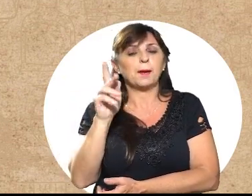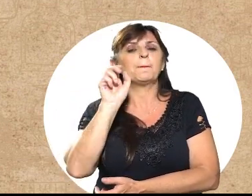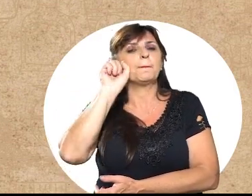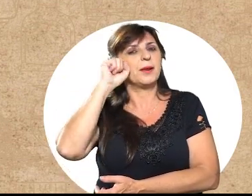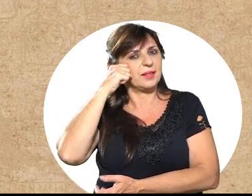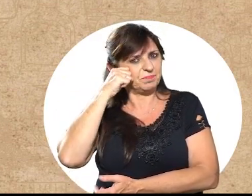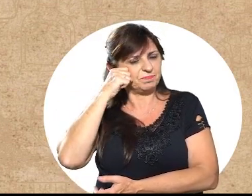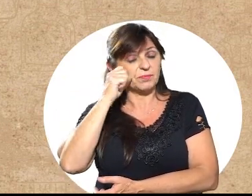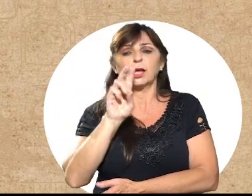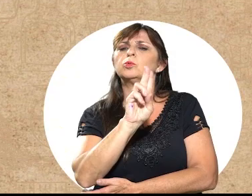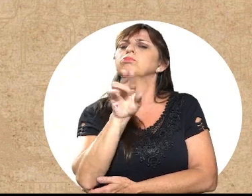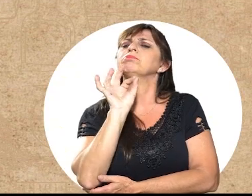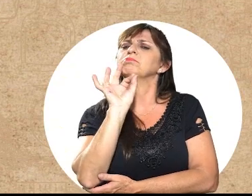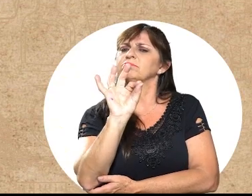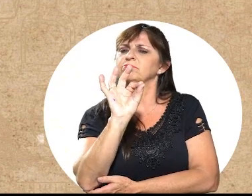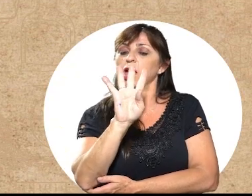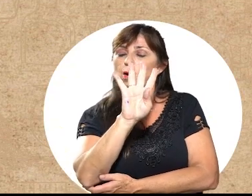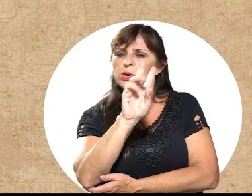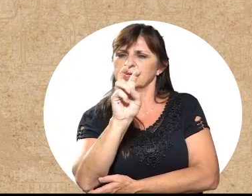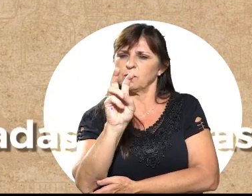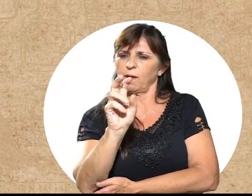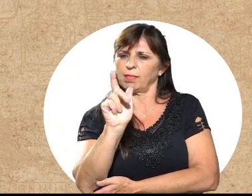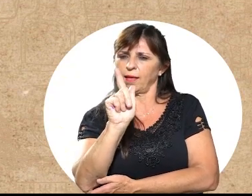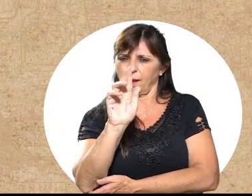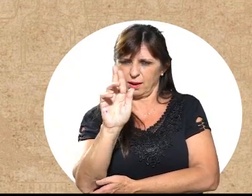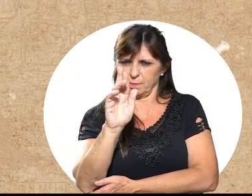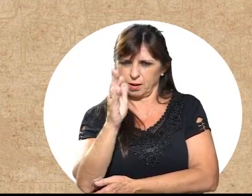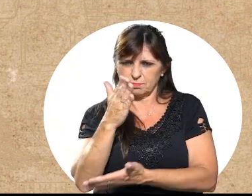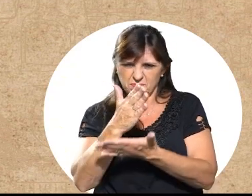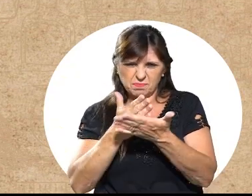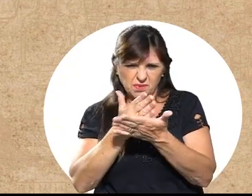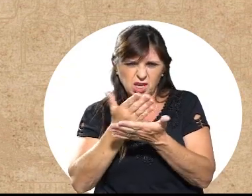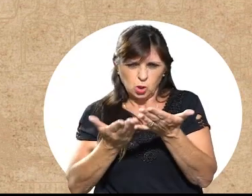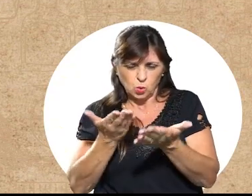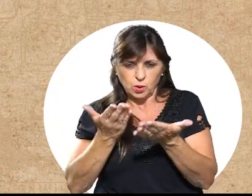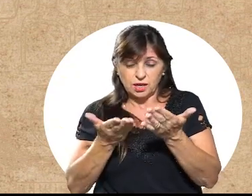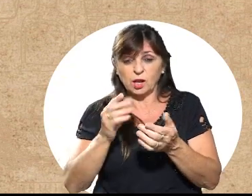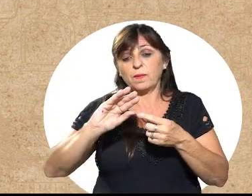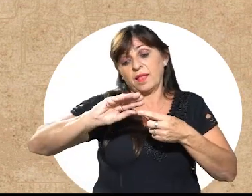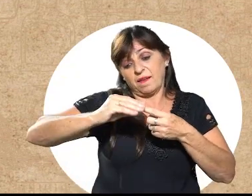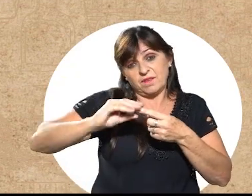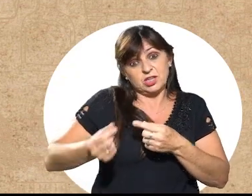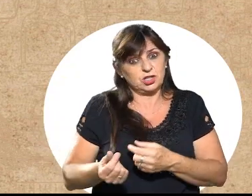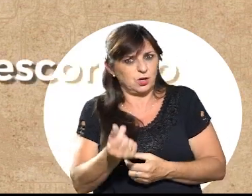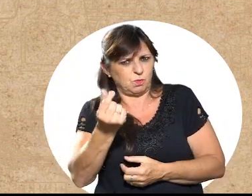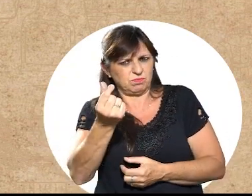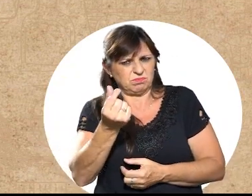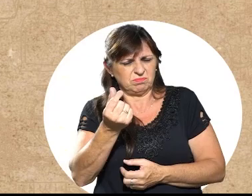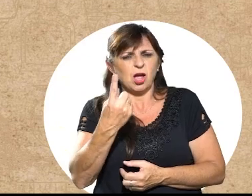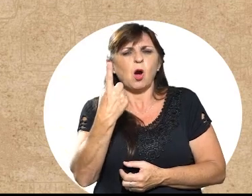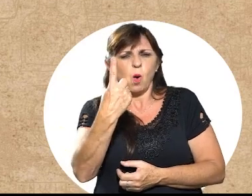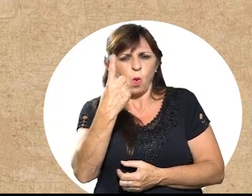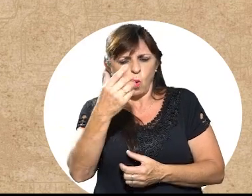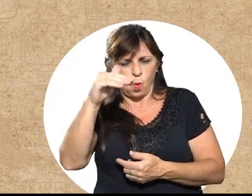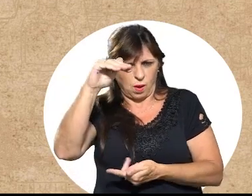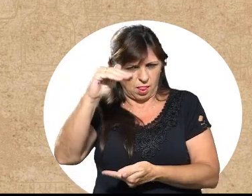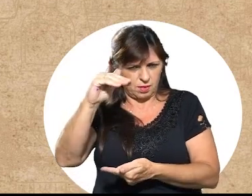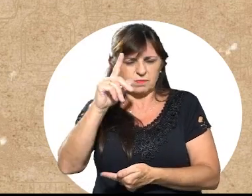de lentilha, 1,5 litro de água para cozinhar a lentilha, 120 ml de